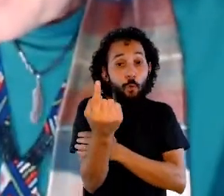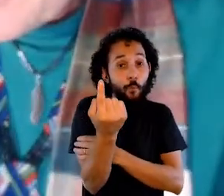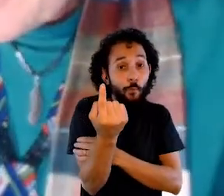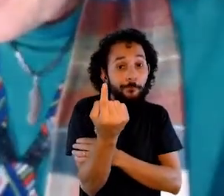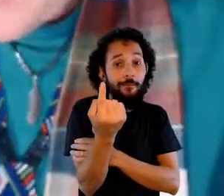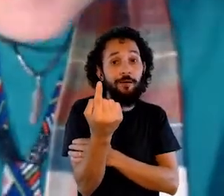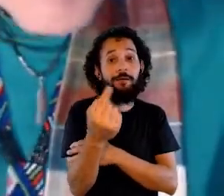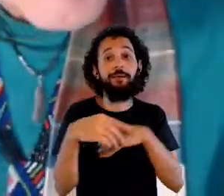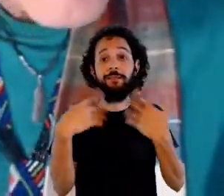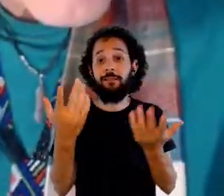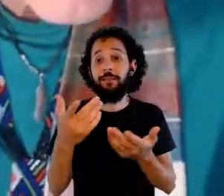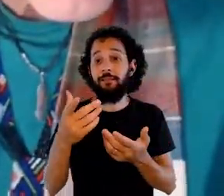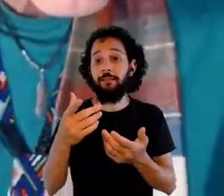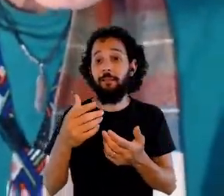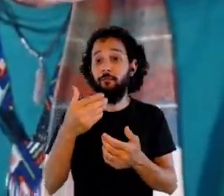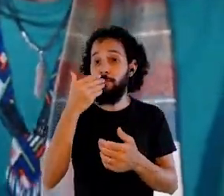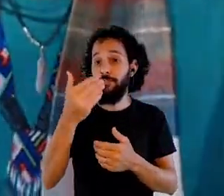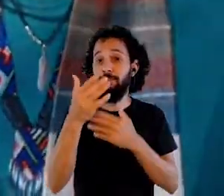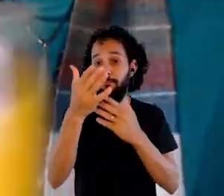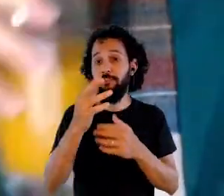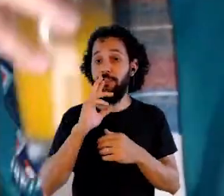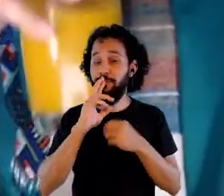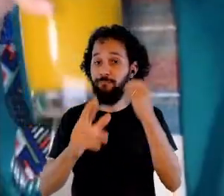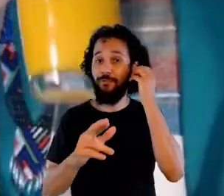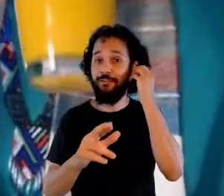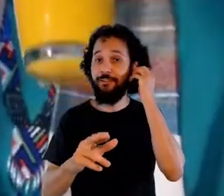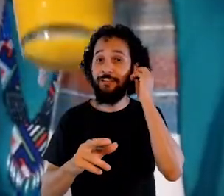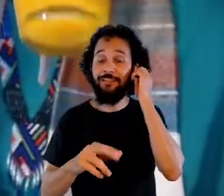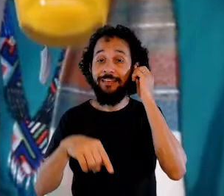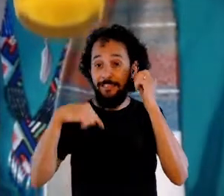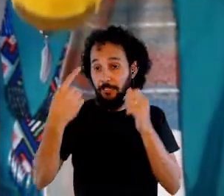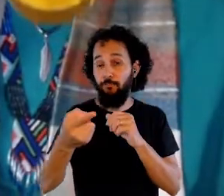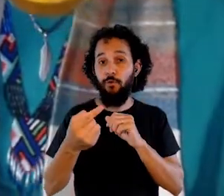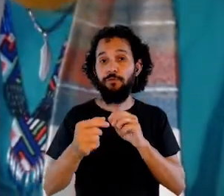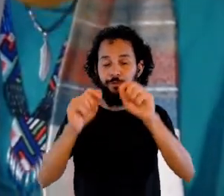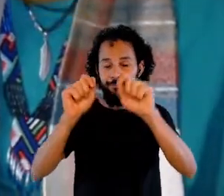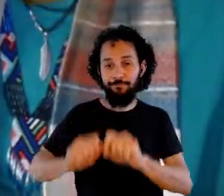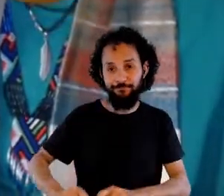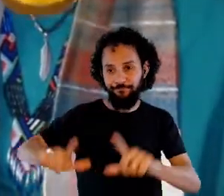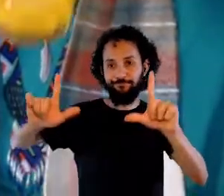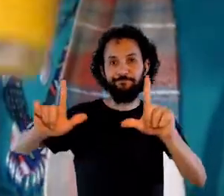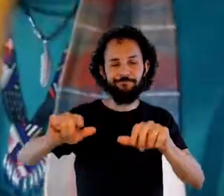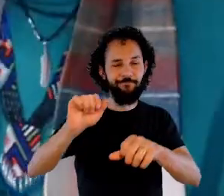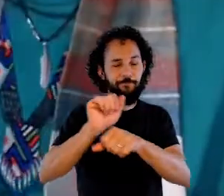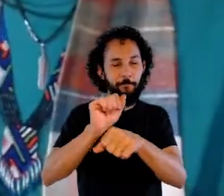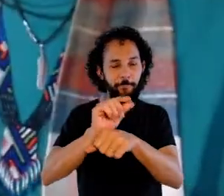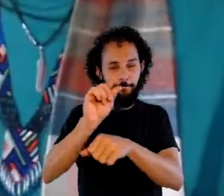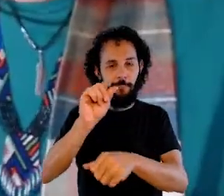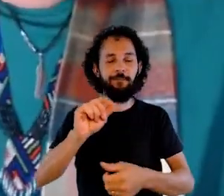para você responder essa pergunta e aí a gente já compartilha, tá? Só um pouquinho.